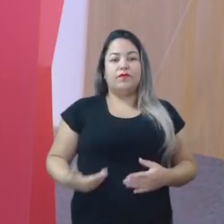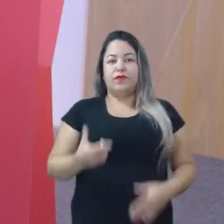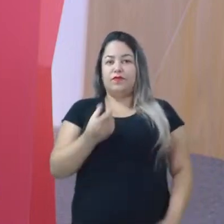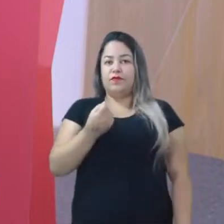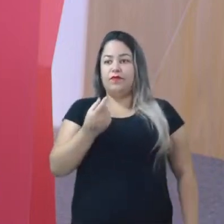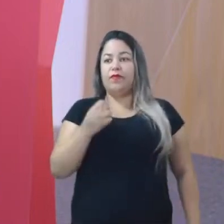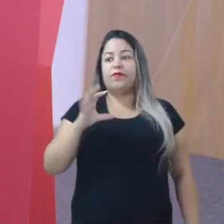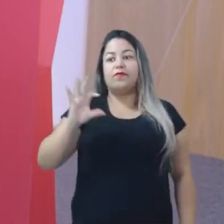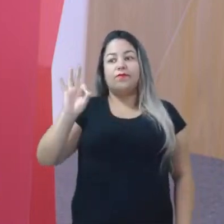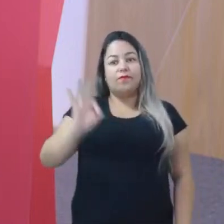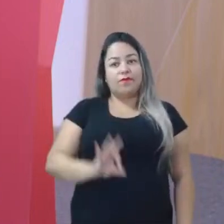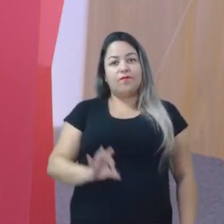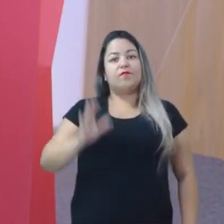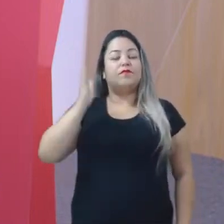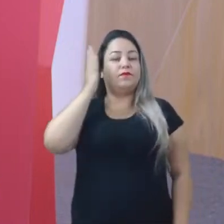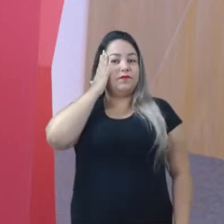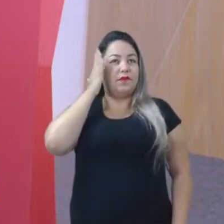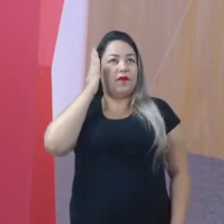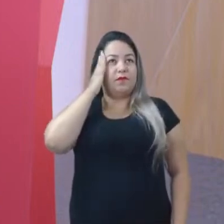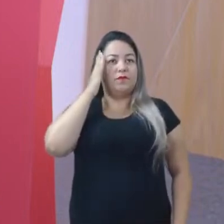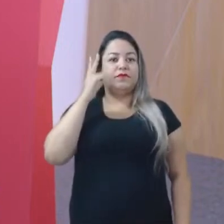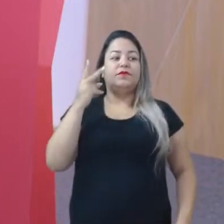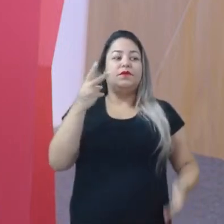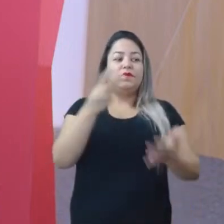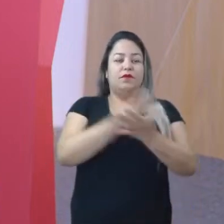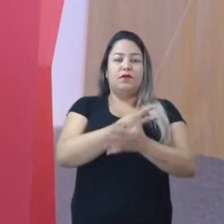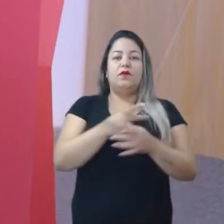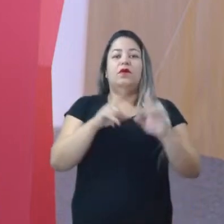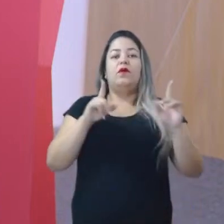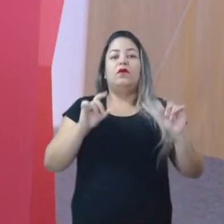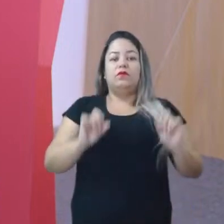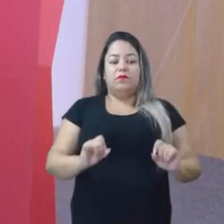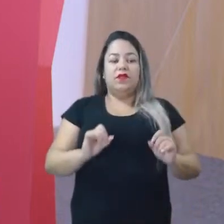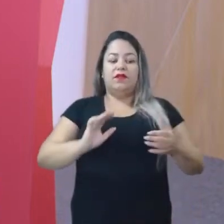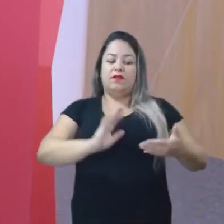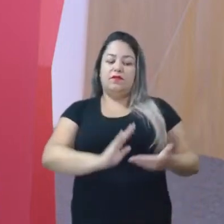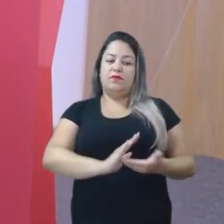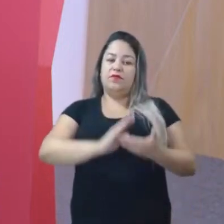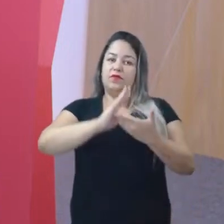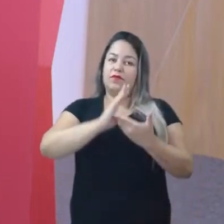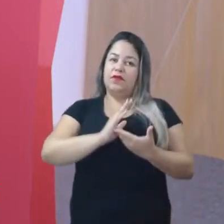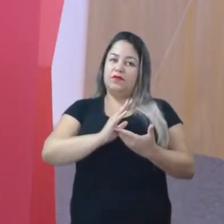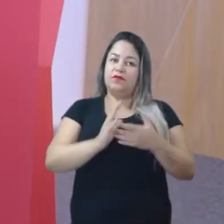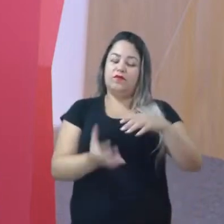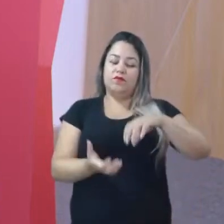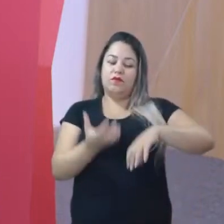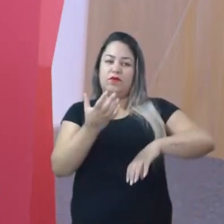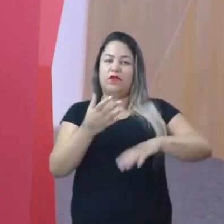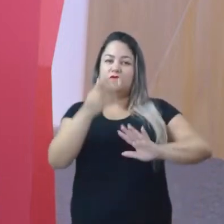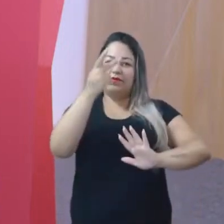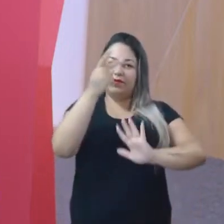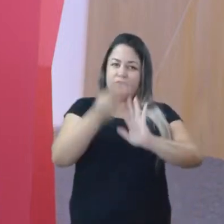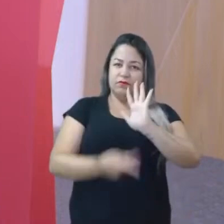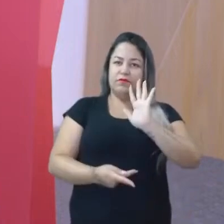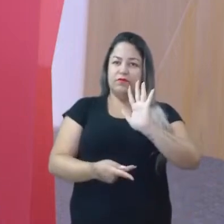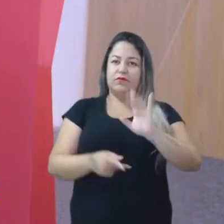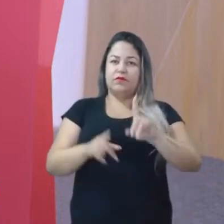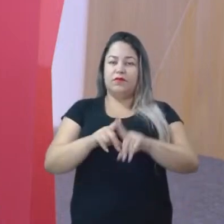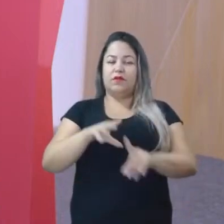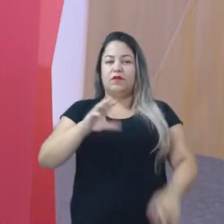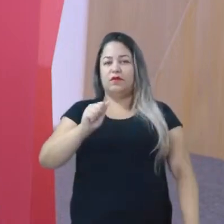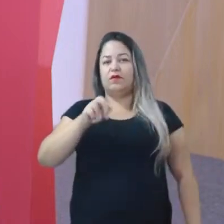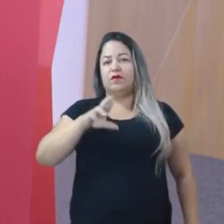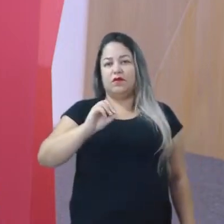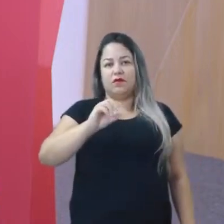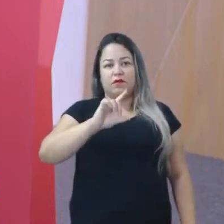e a gente sabe que está correndo aí na Câmara, enfim, no Congresso, um projeto do qual a Carol D'Artora,